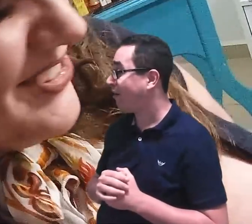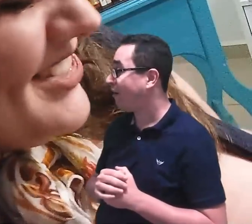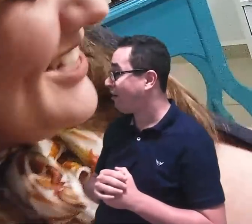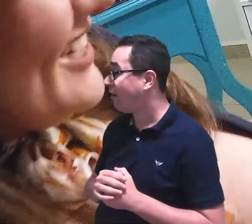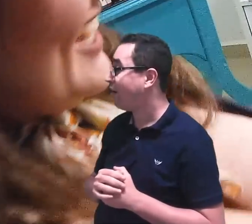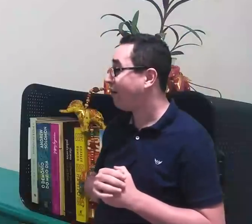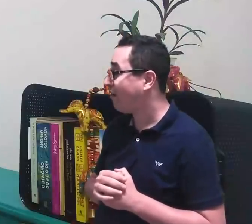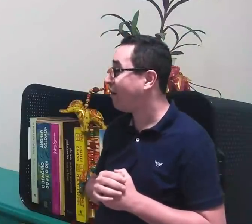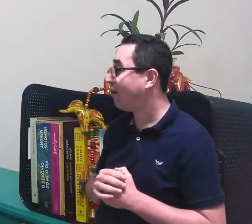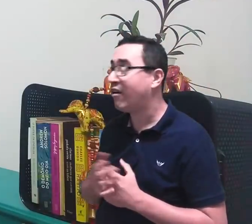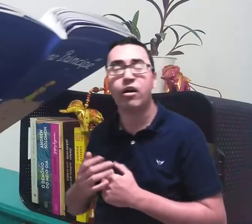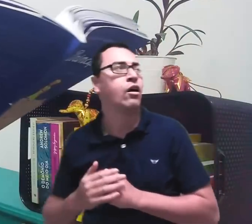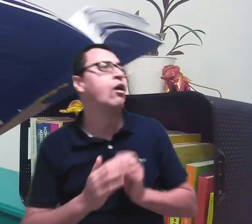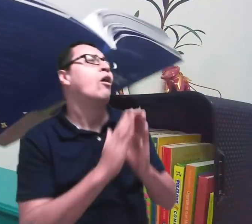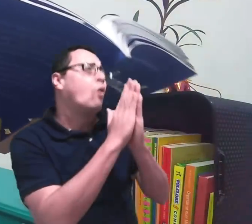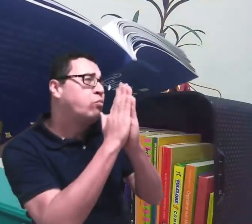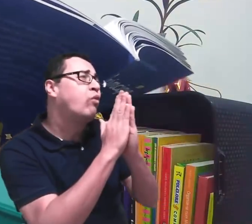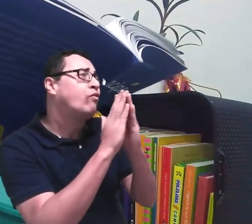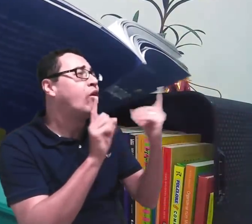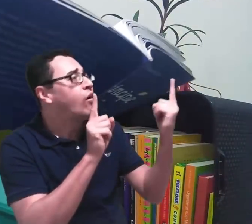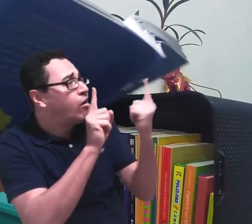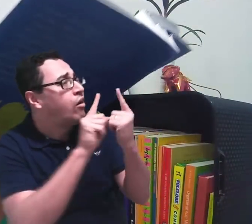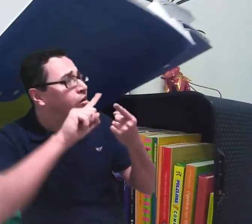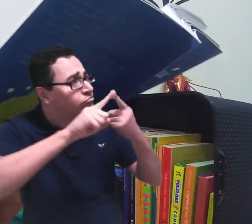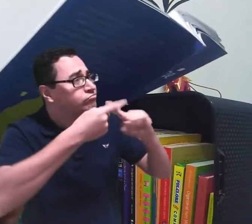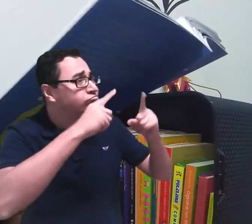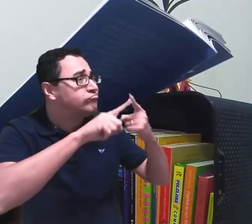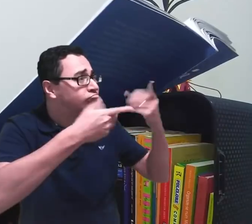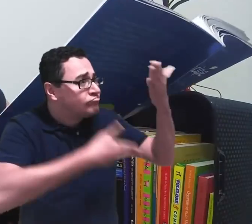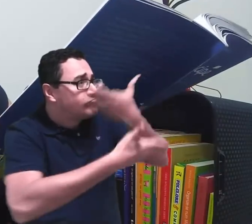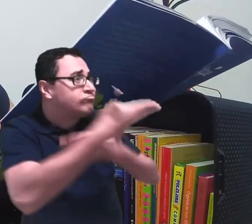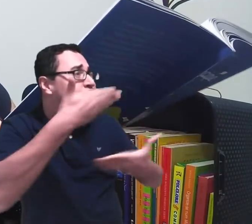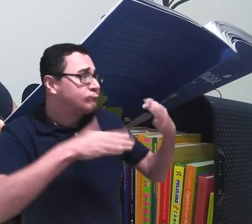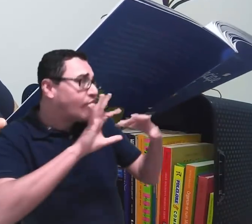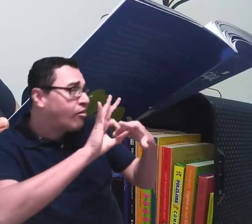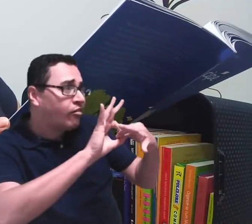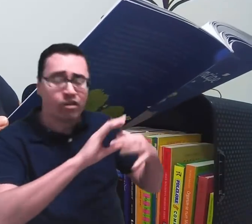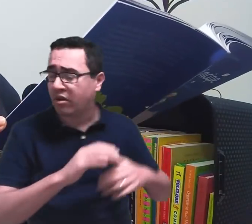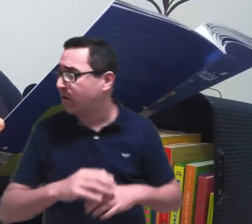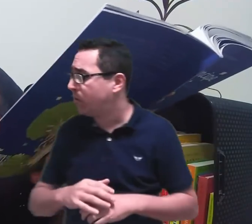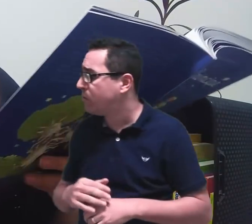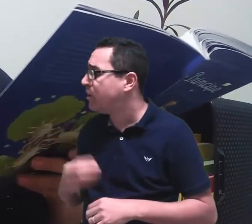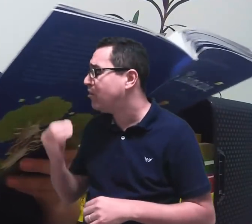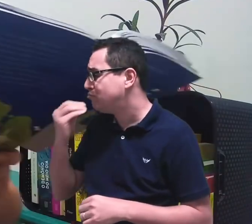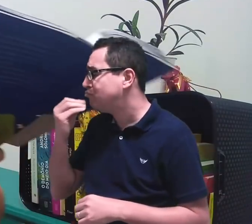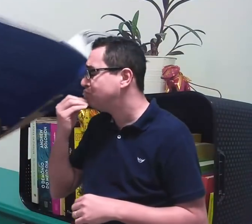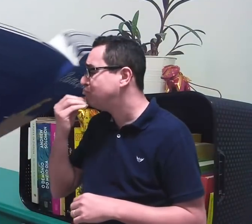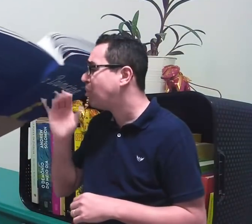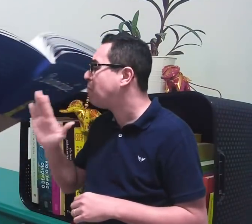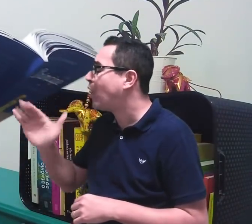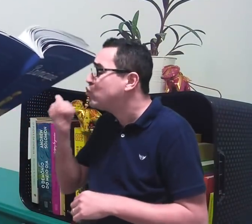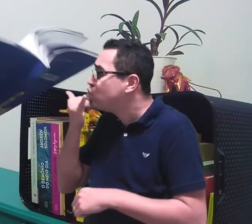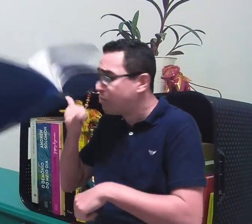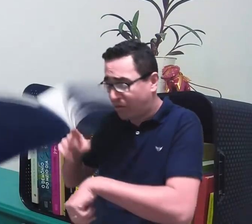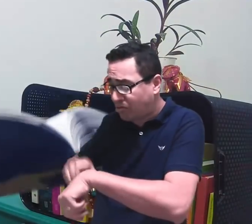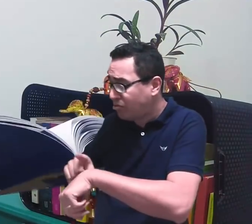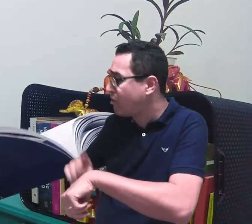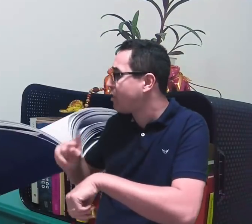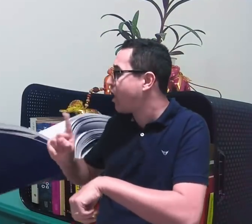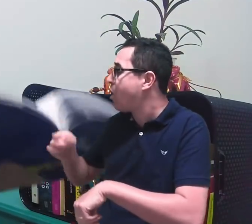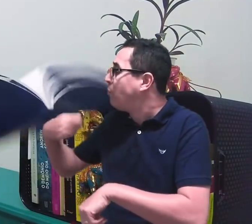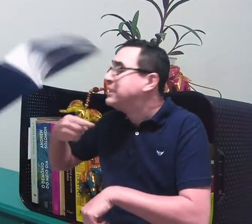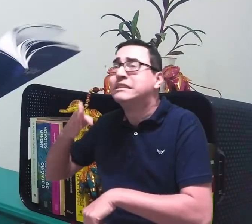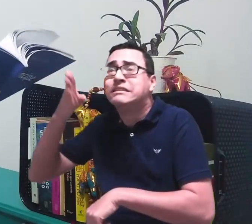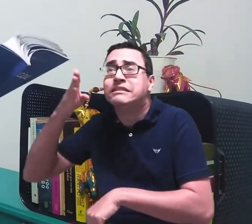cative, disse ela. Eu bem que gostaria, respondeu ele. Mas eu não tenho muito tempo. Tenho que fazer amigos e